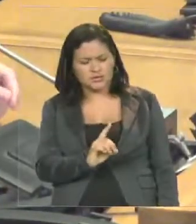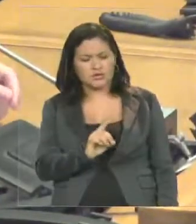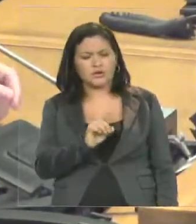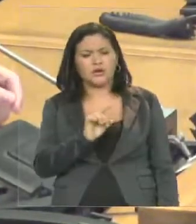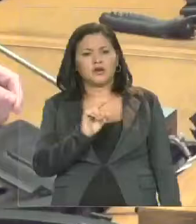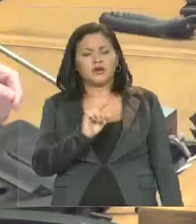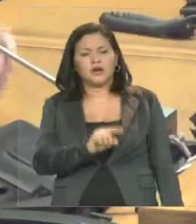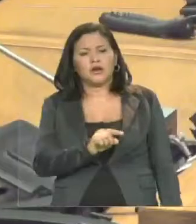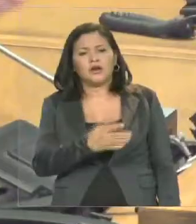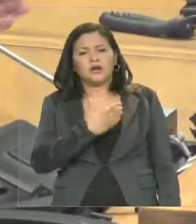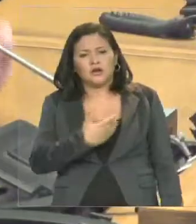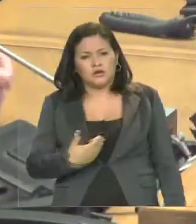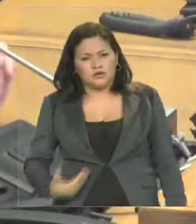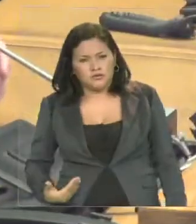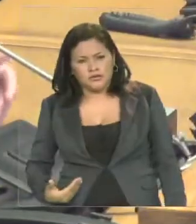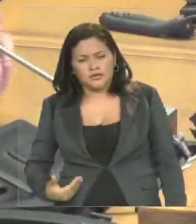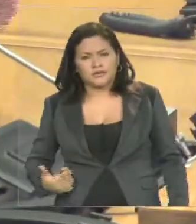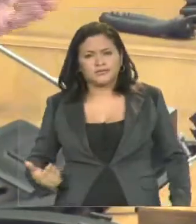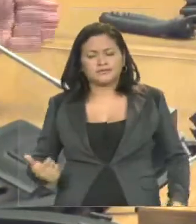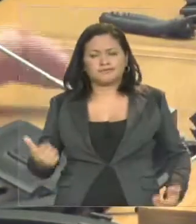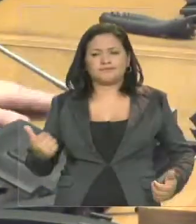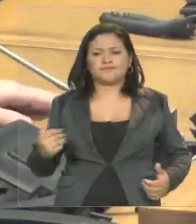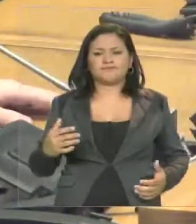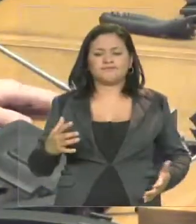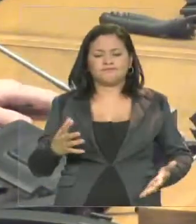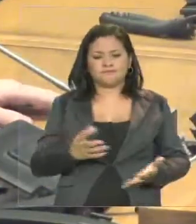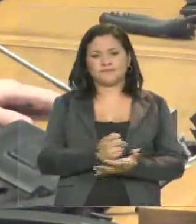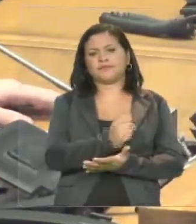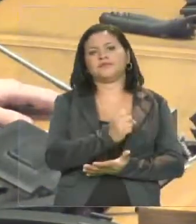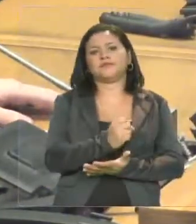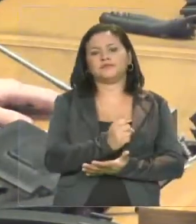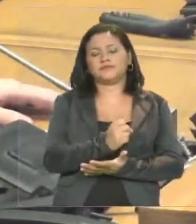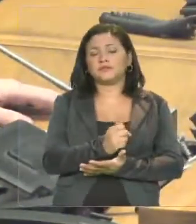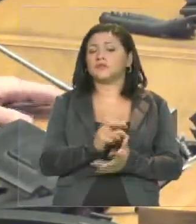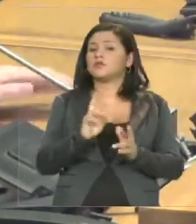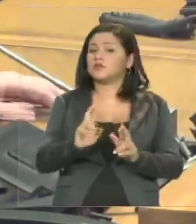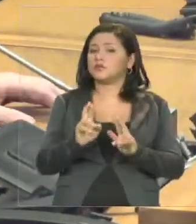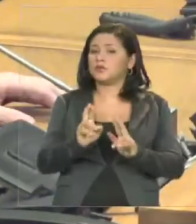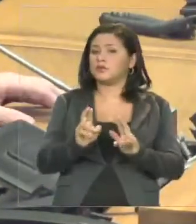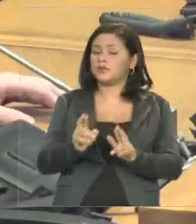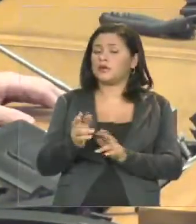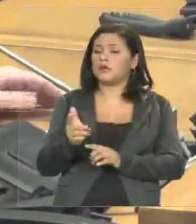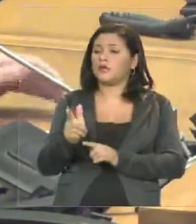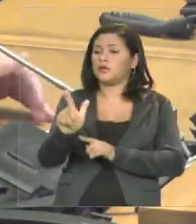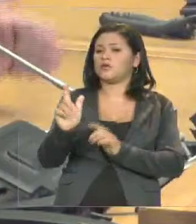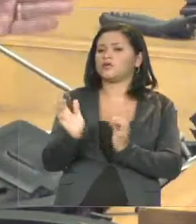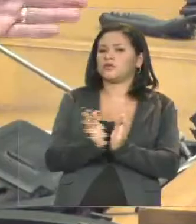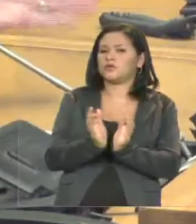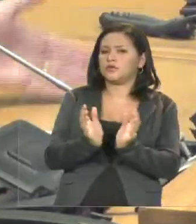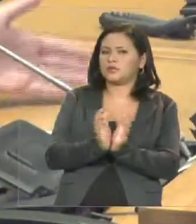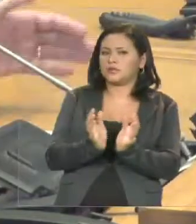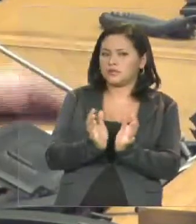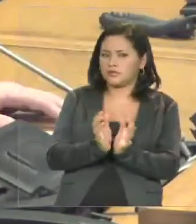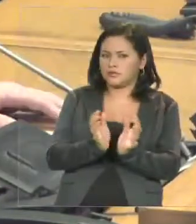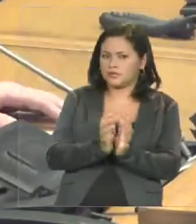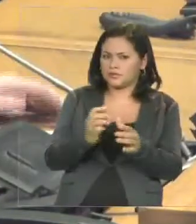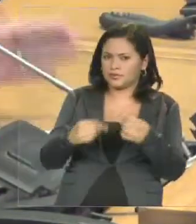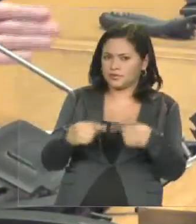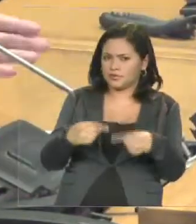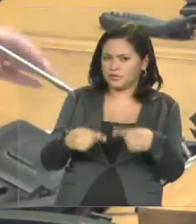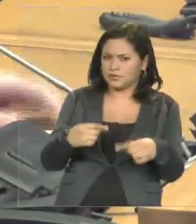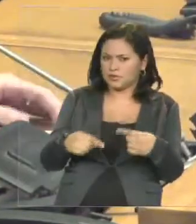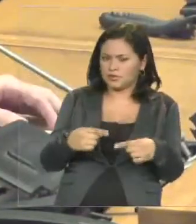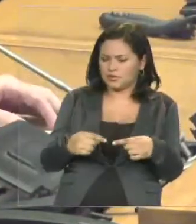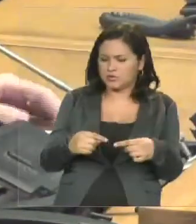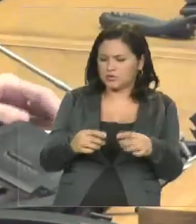ilegítimo, espero que outros partidos ou outros parlamentares que ainda compõem a base do governo Temer, que abandonem e que